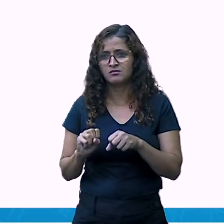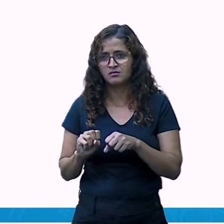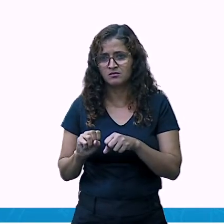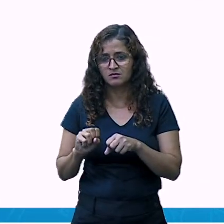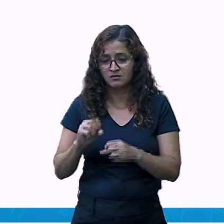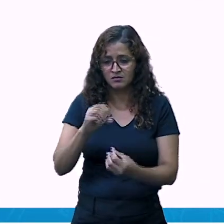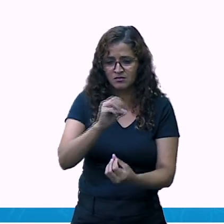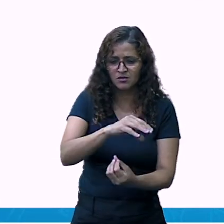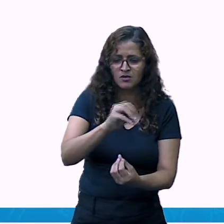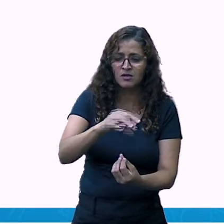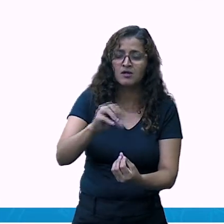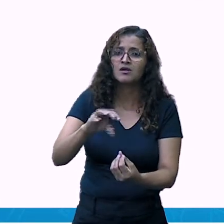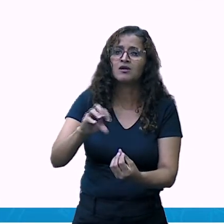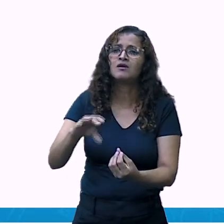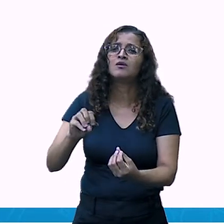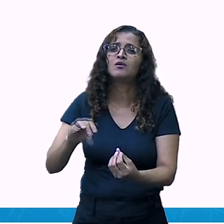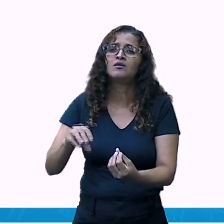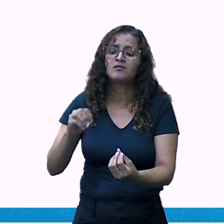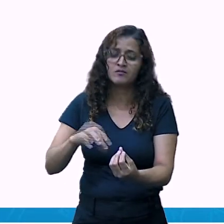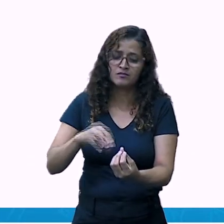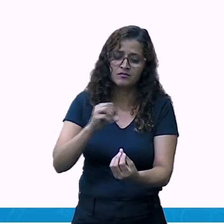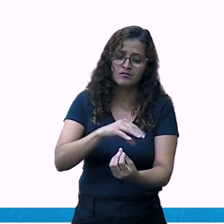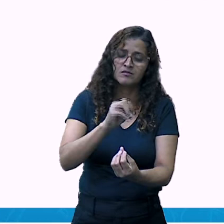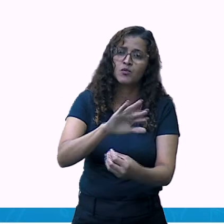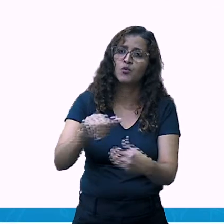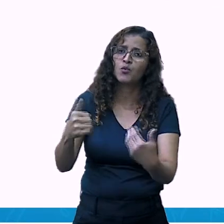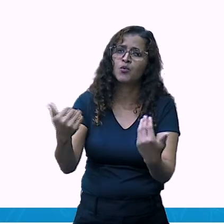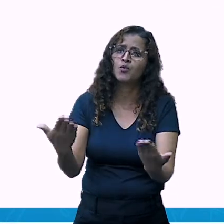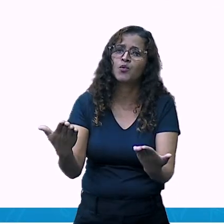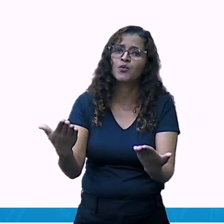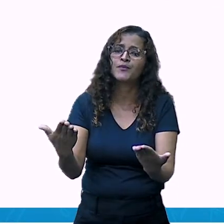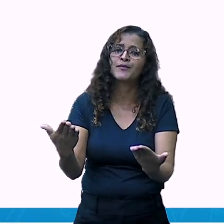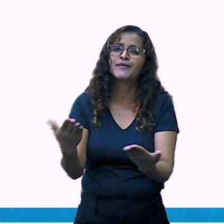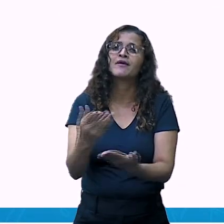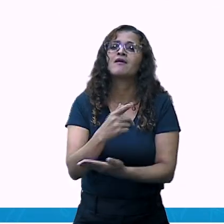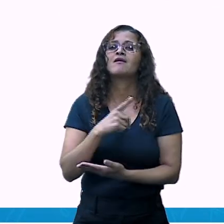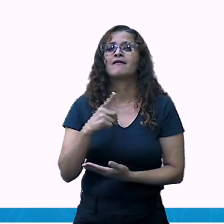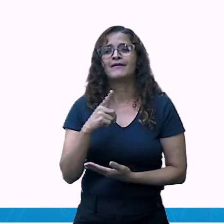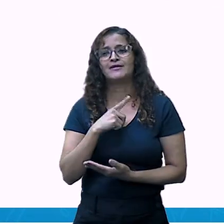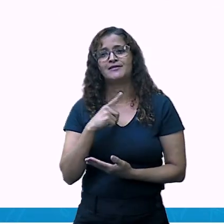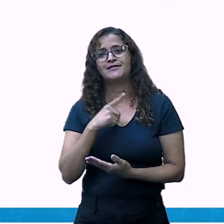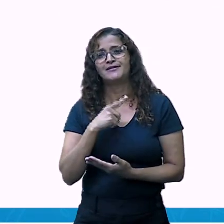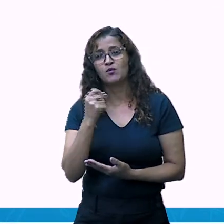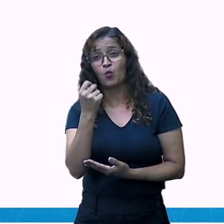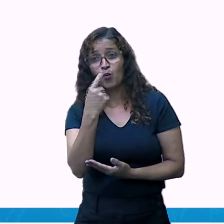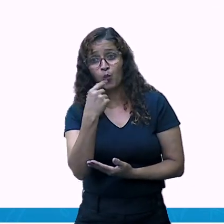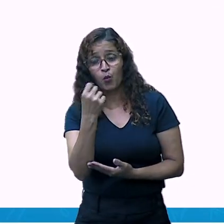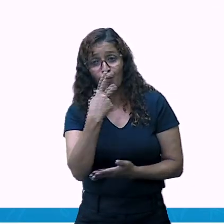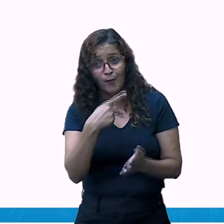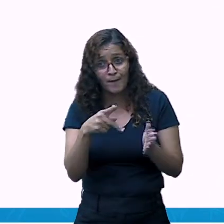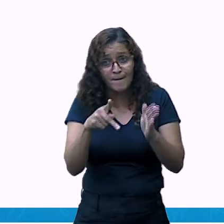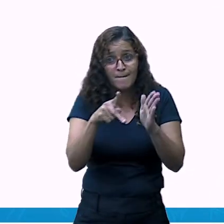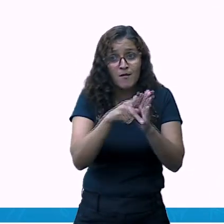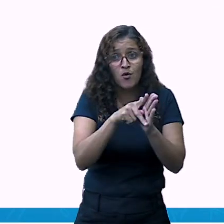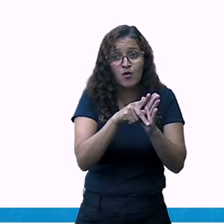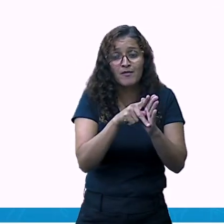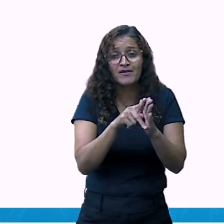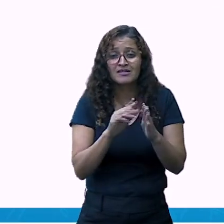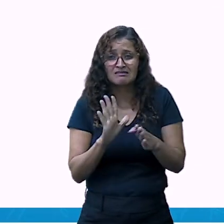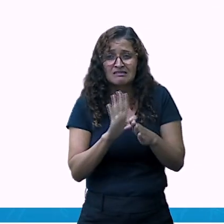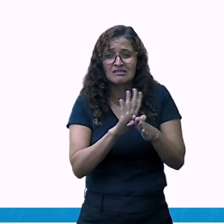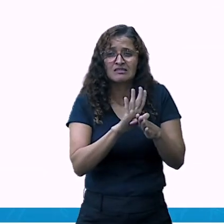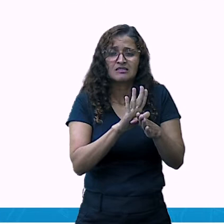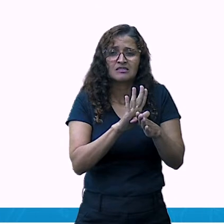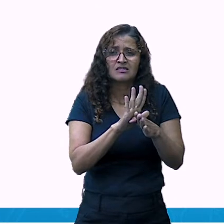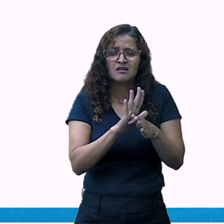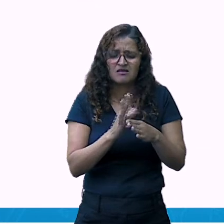os antibióticos. Os antibióticos, eles vão combater aquela bactéria, aquela infecção que